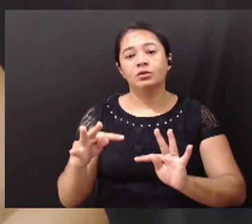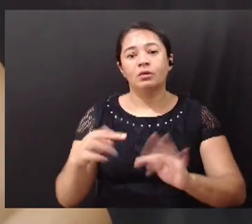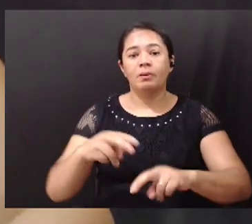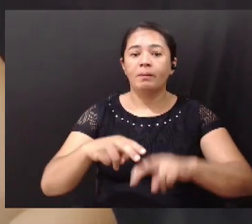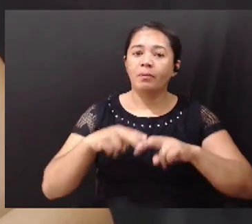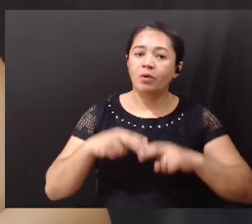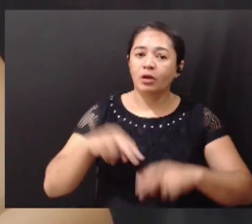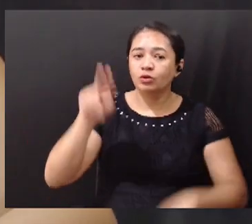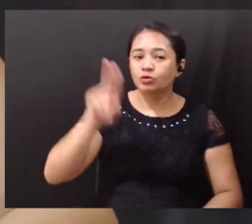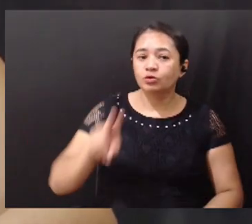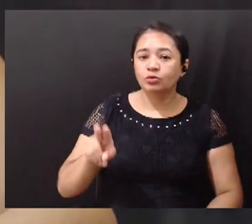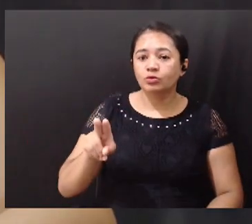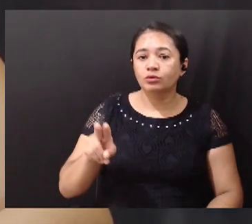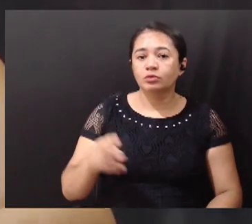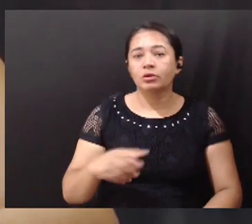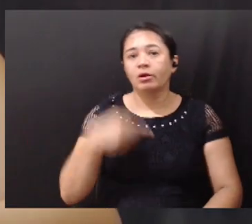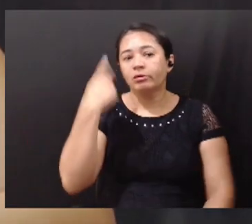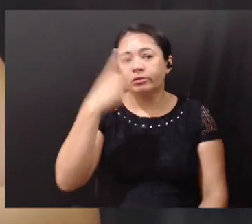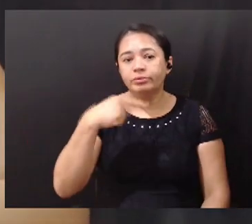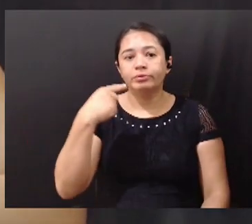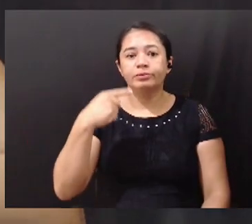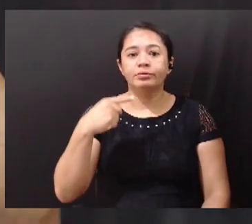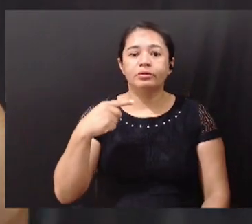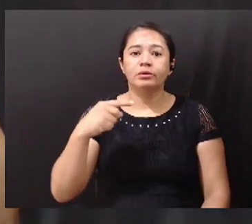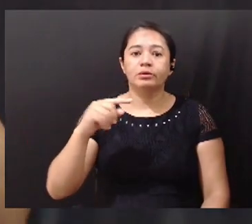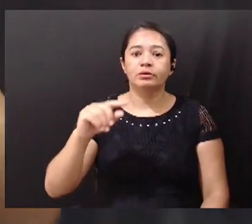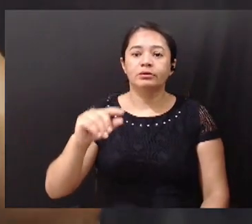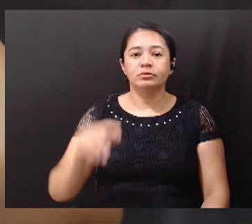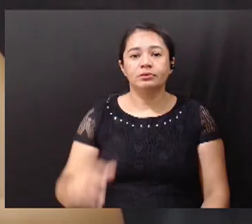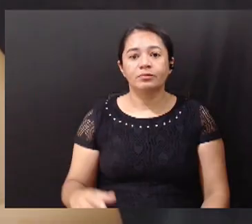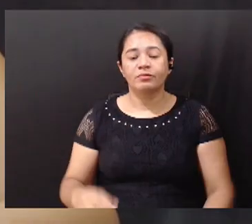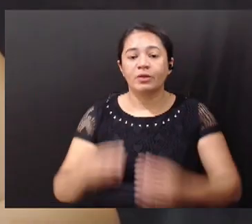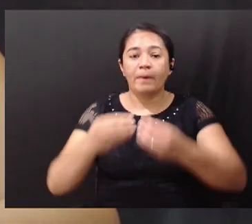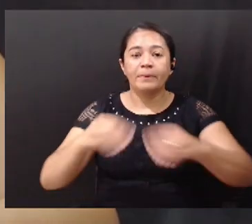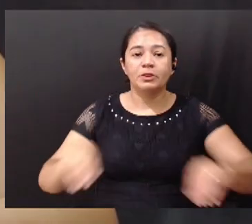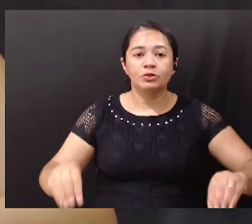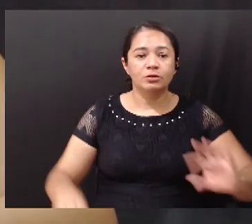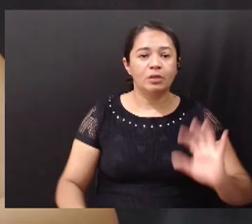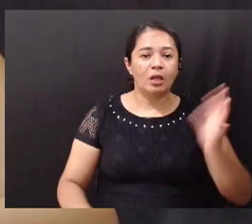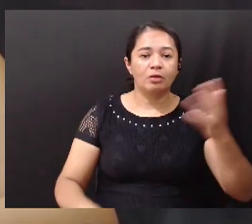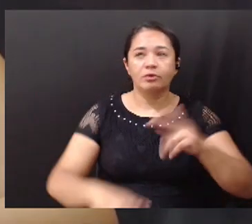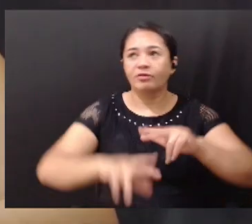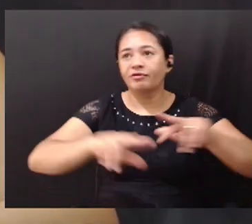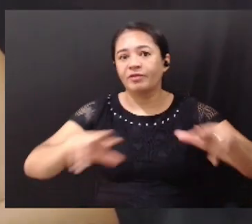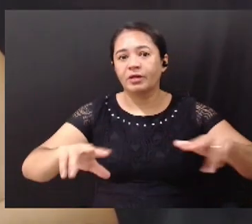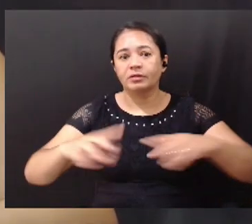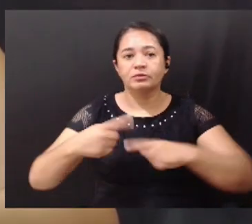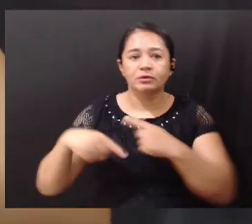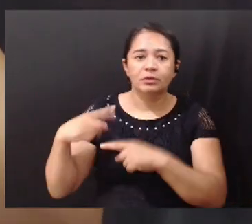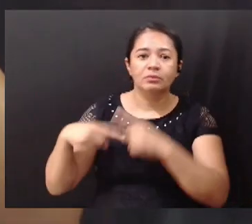de telas. O prejuízo, ele acontece em várias esferas do desenvolvimento